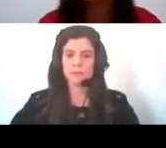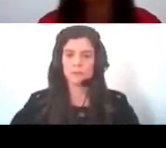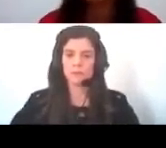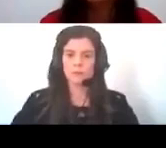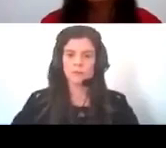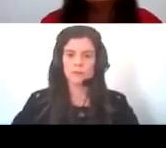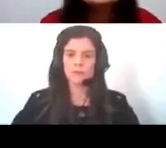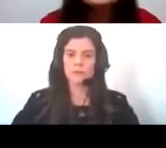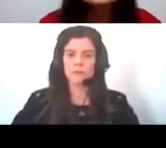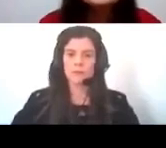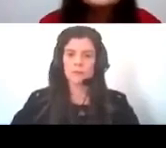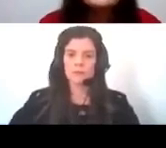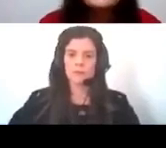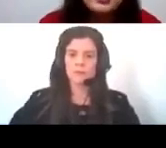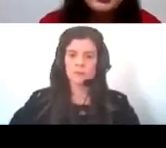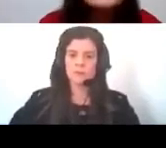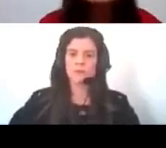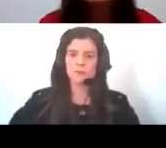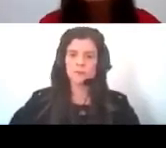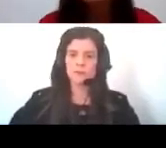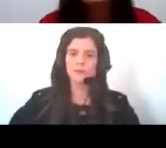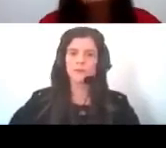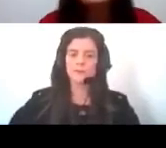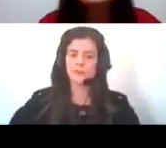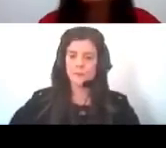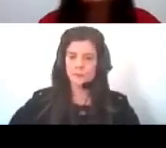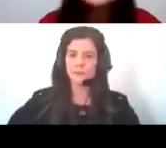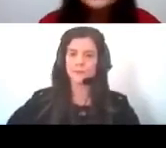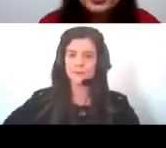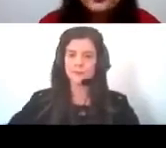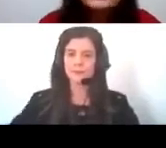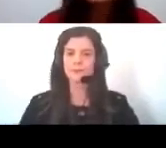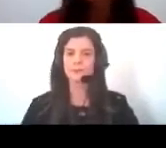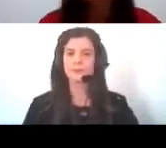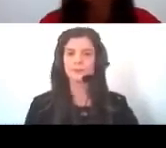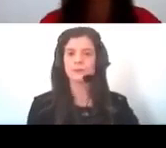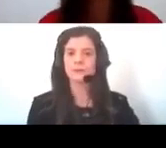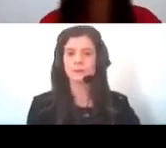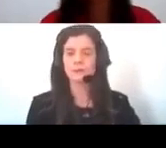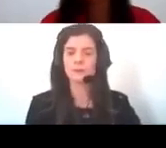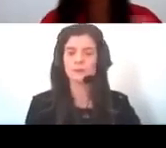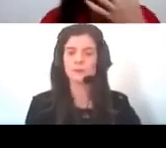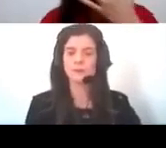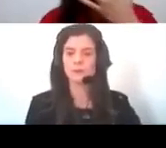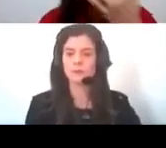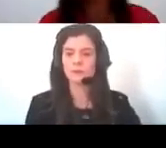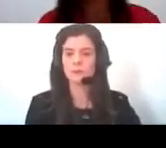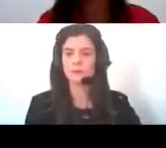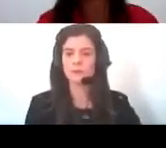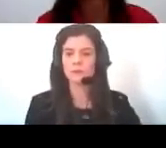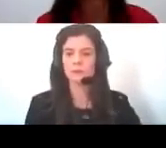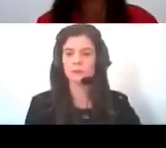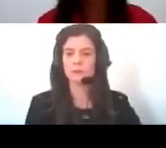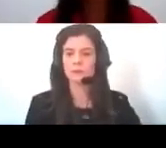ela conta com 8 estádios distritais e 9 praças esportivas, né, distribuídas